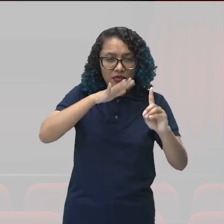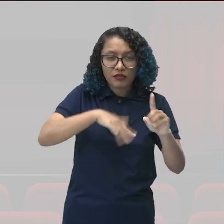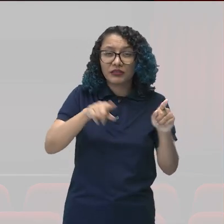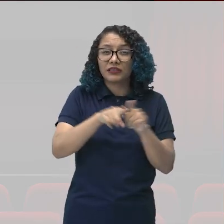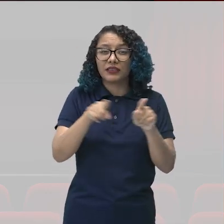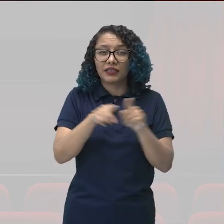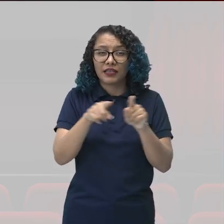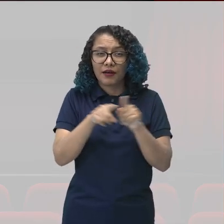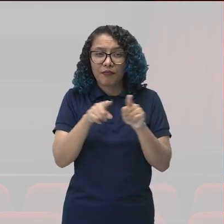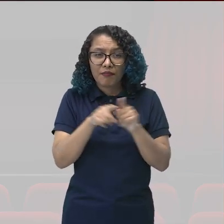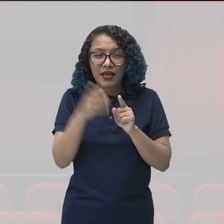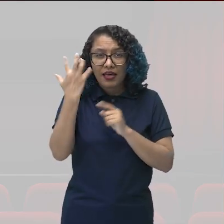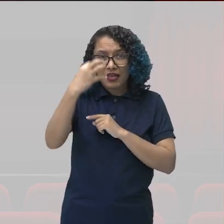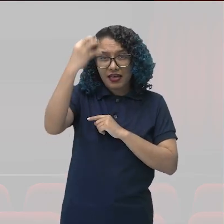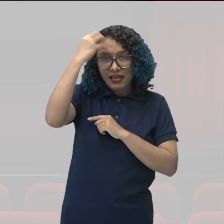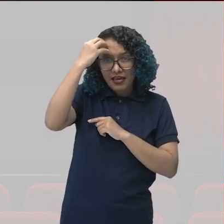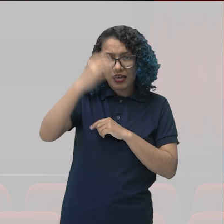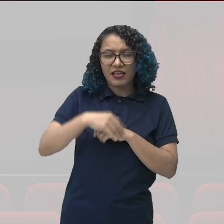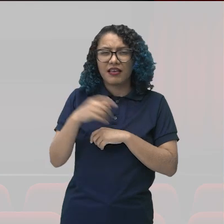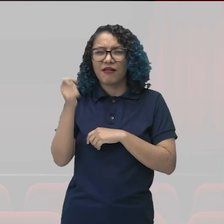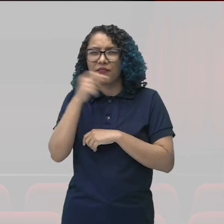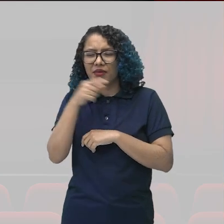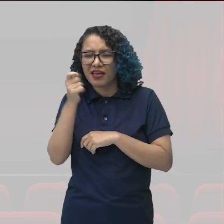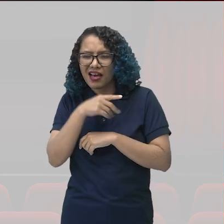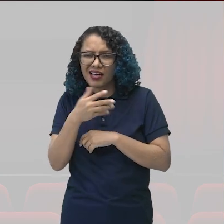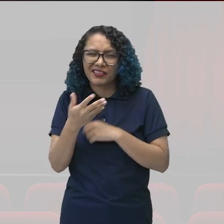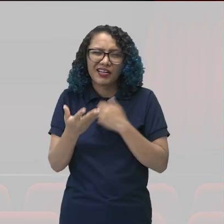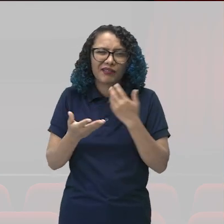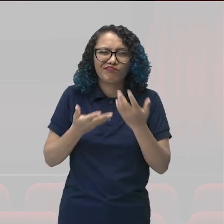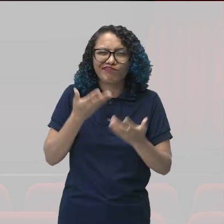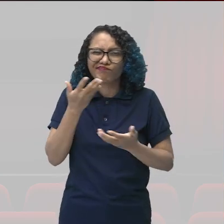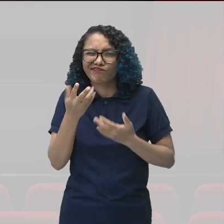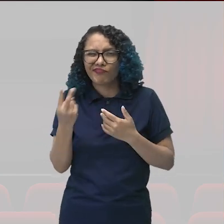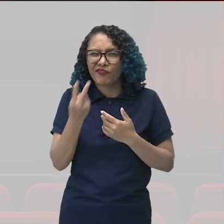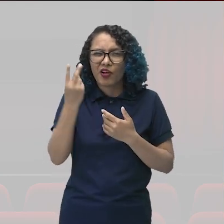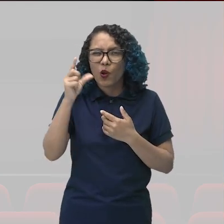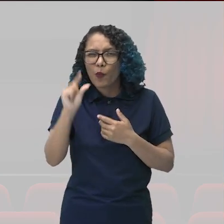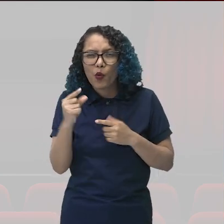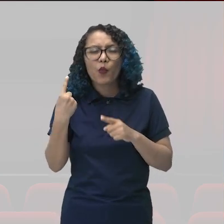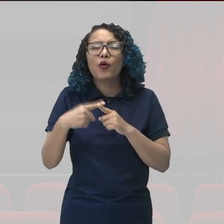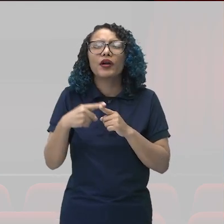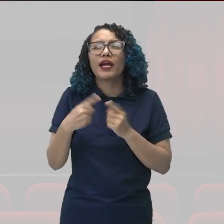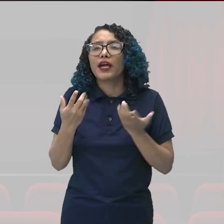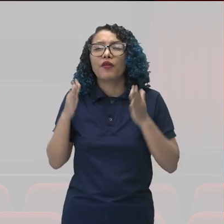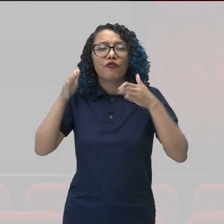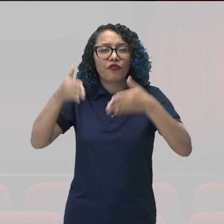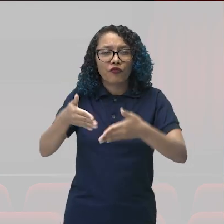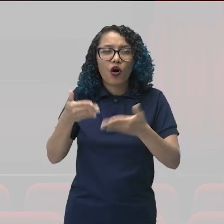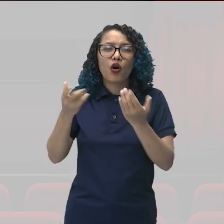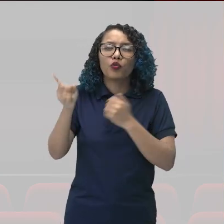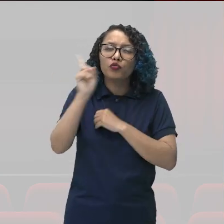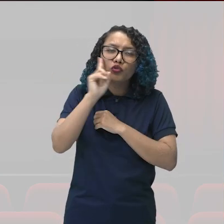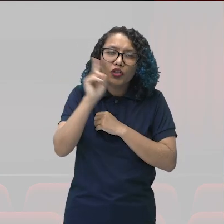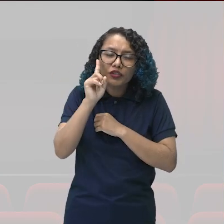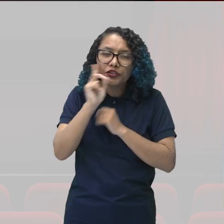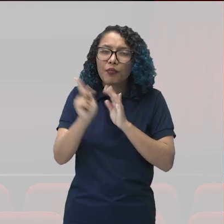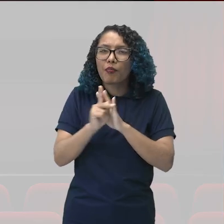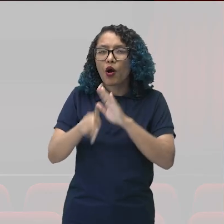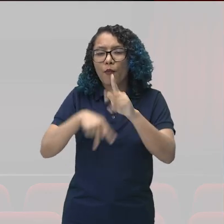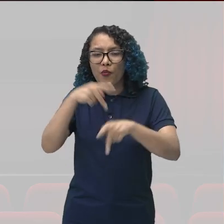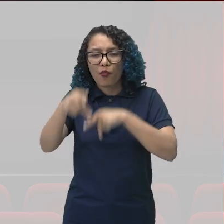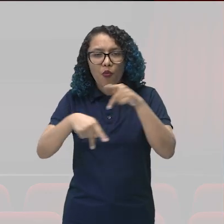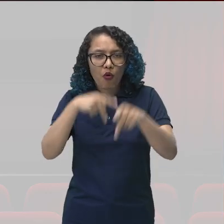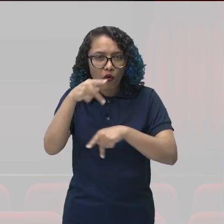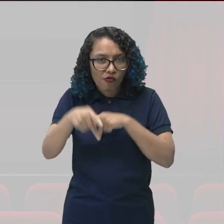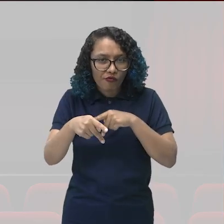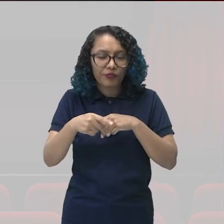comédia não era tinha tanto valor, porque falava do cotidiano das pessoas comuns. E vamos mostrar para vocês, vamos apresentar